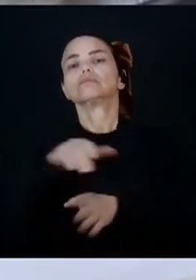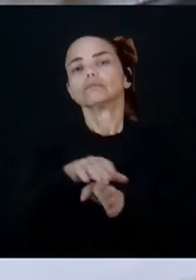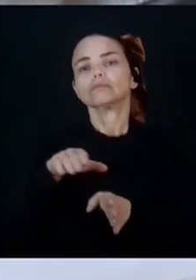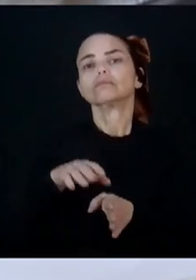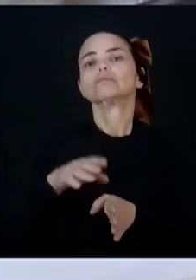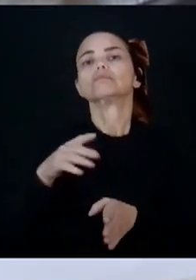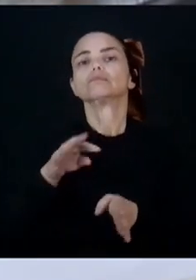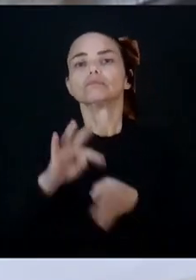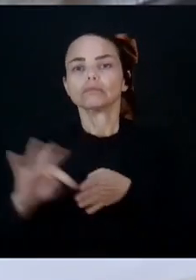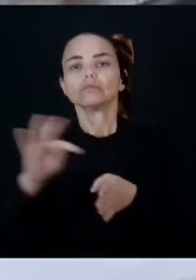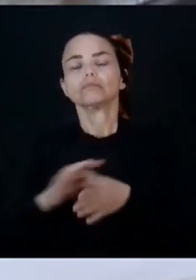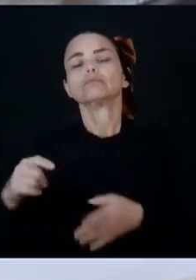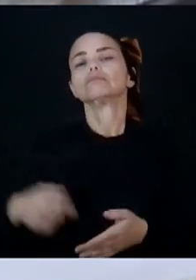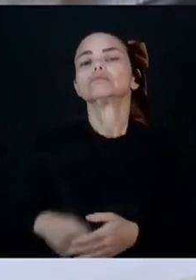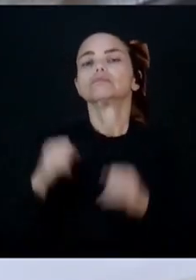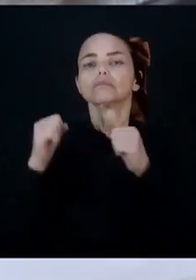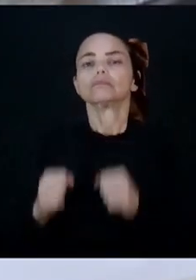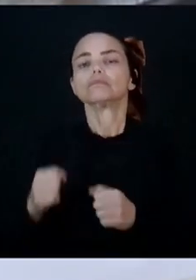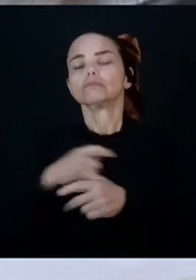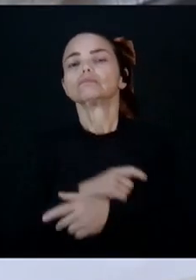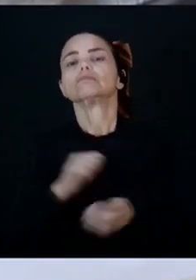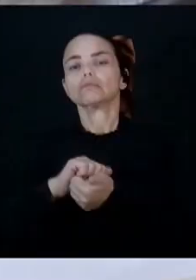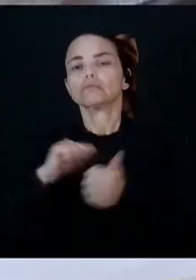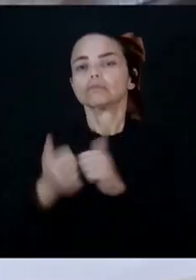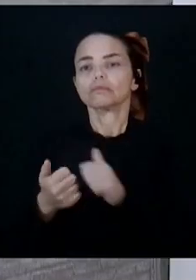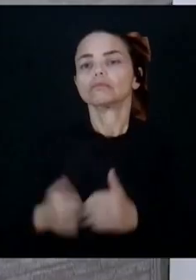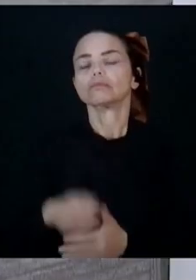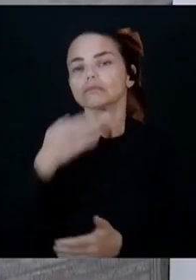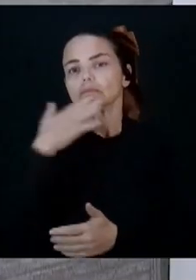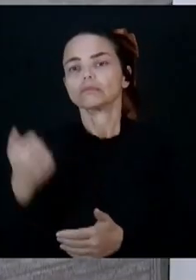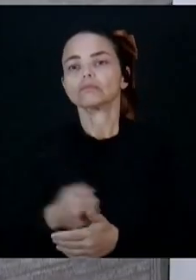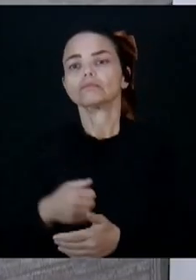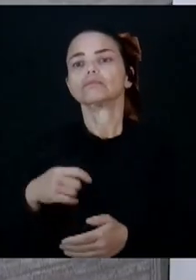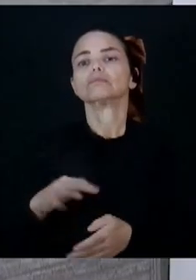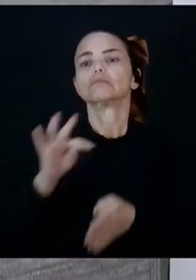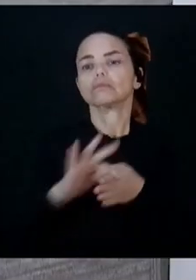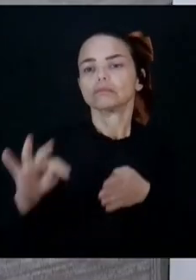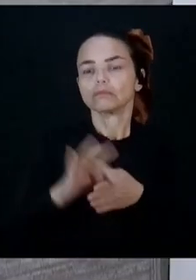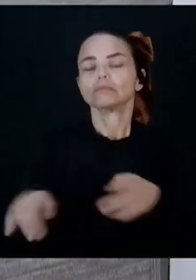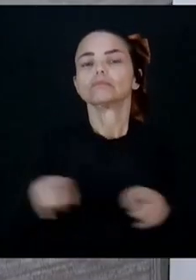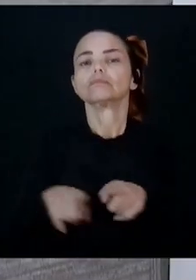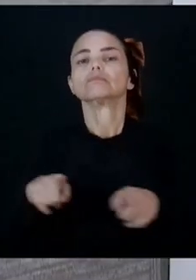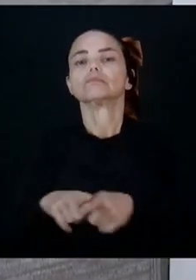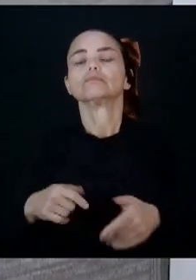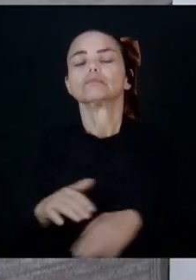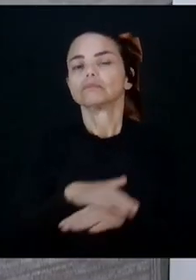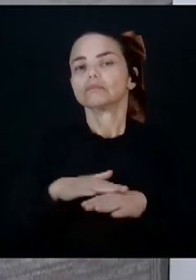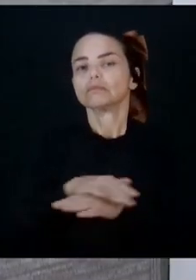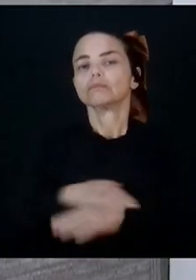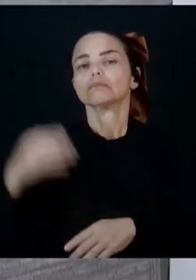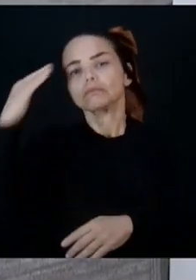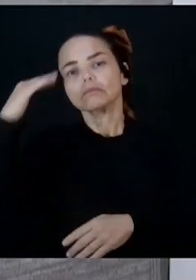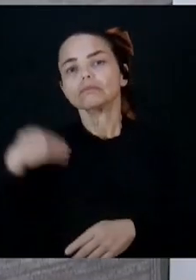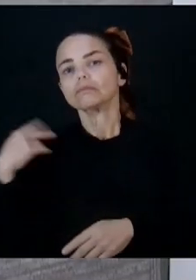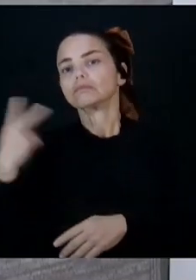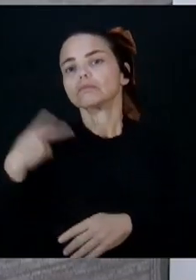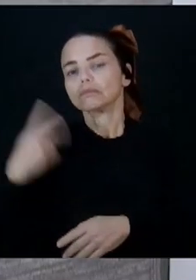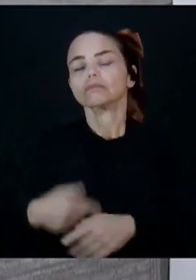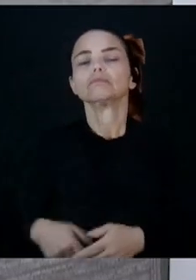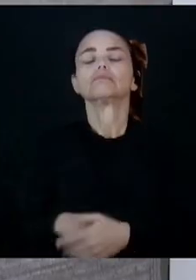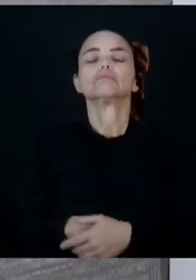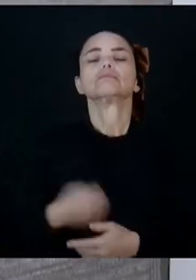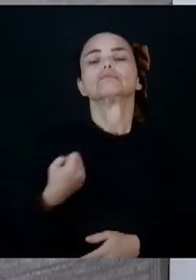toda a rede, para poder fazer a adequação melhor para o Conselho Tutelar. Também conversei com a vereadora Débora Palermo sobre o item